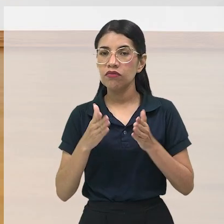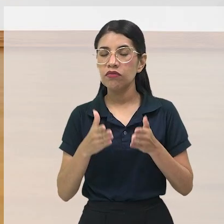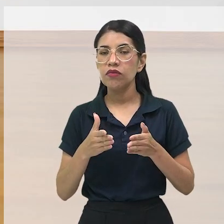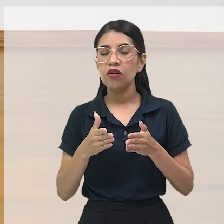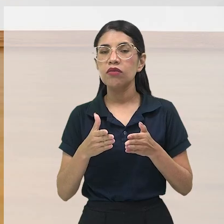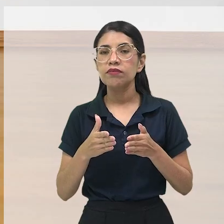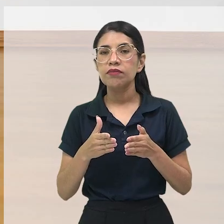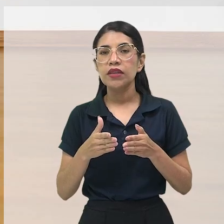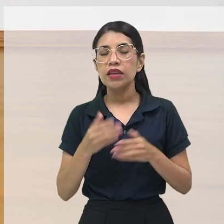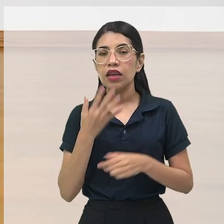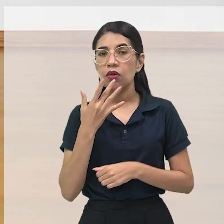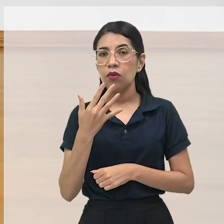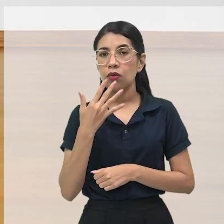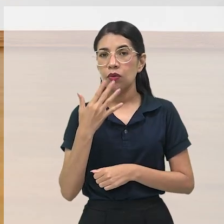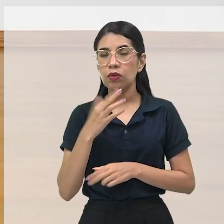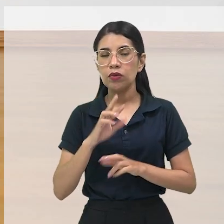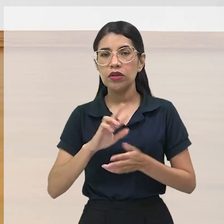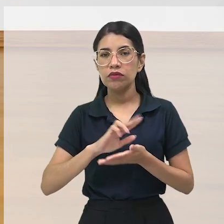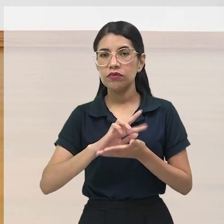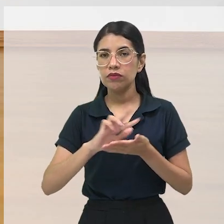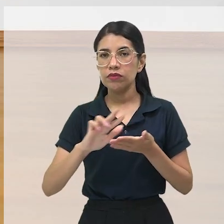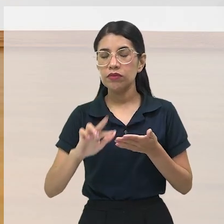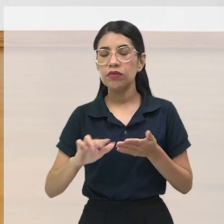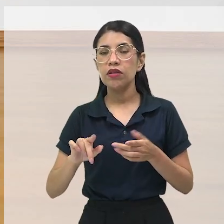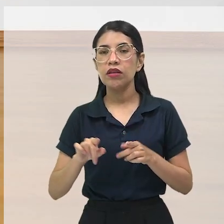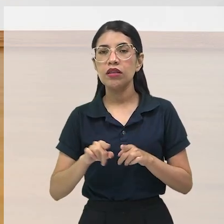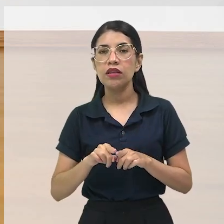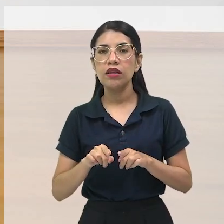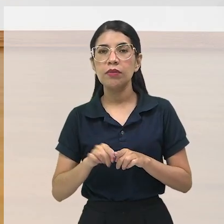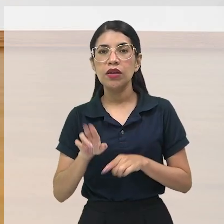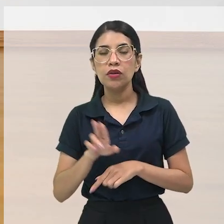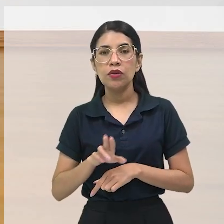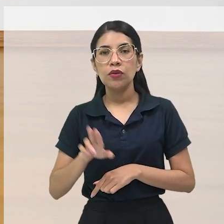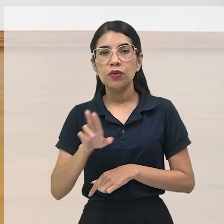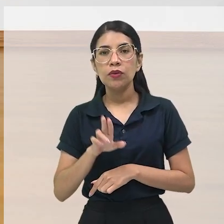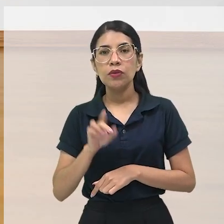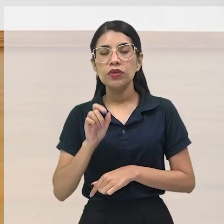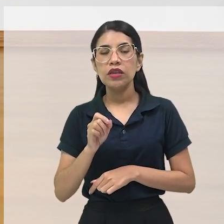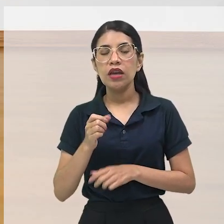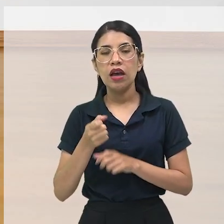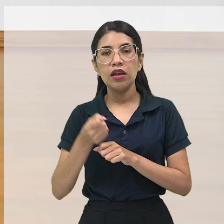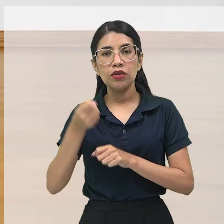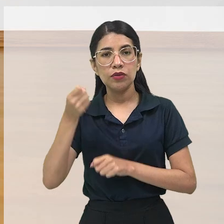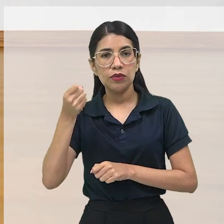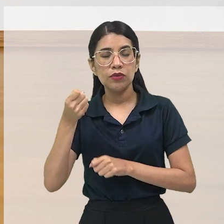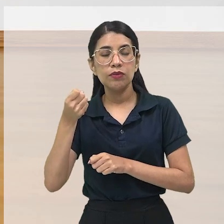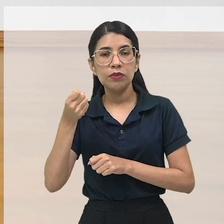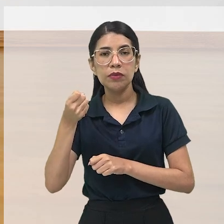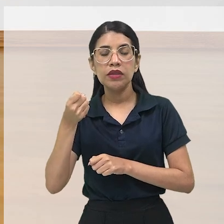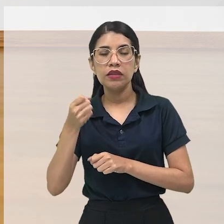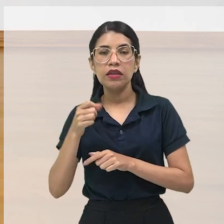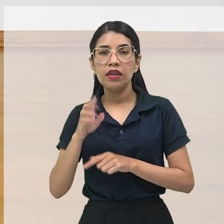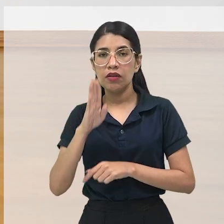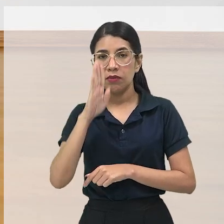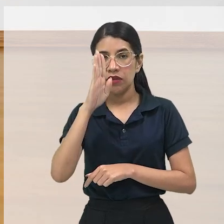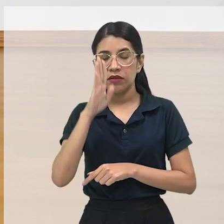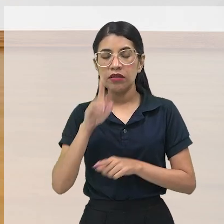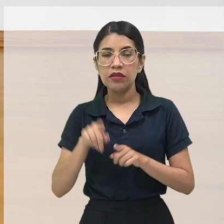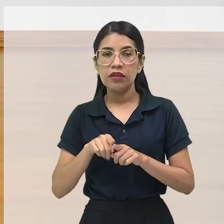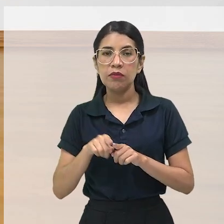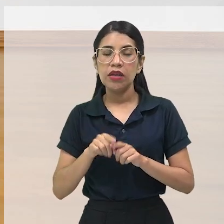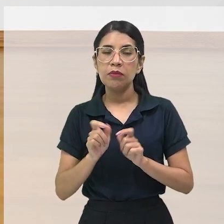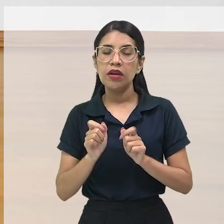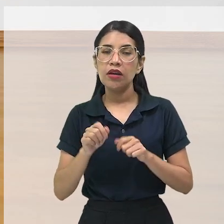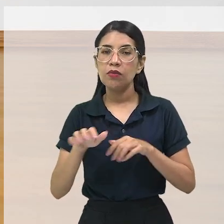colorido, né, roupas bem coloridas. Tem a utilização da sombrinha como um adereço, que ela serve ali também